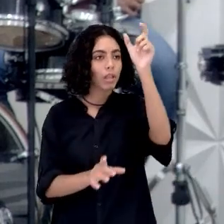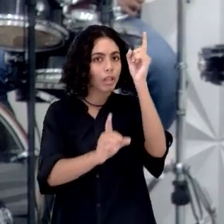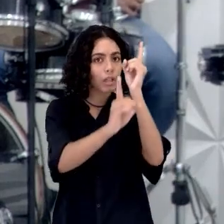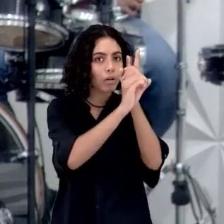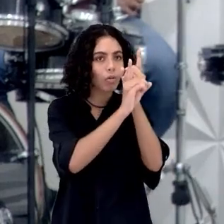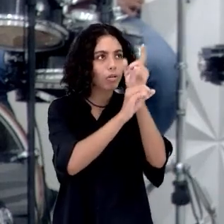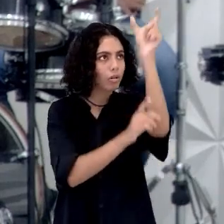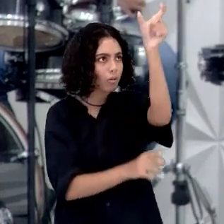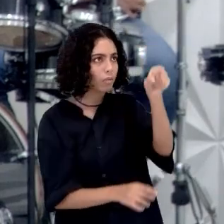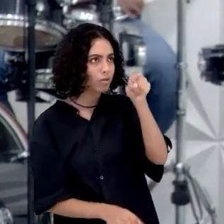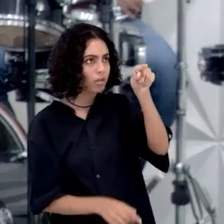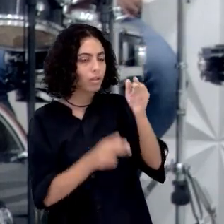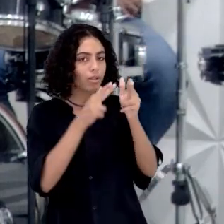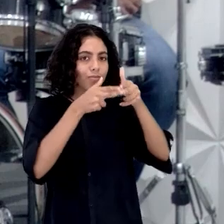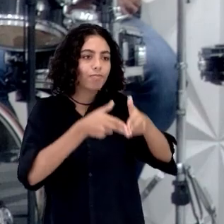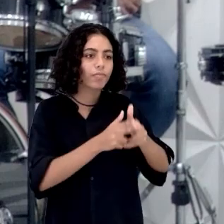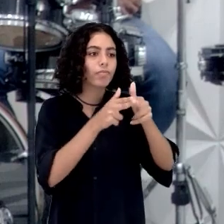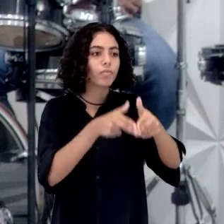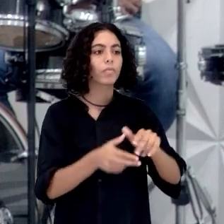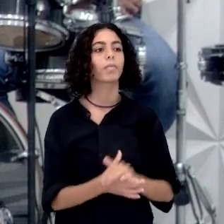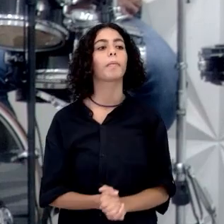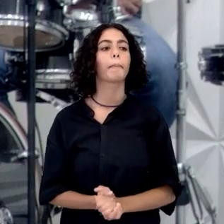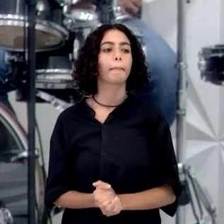é obrigado a ser produto do meio.